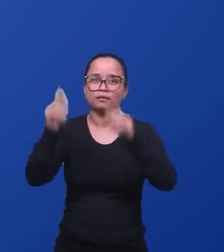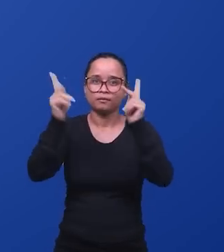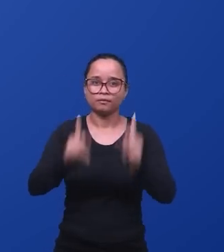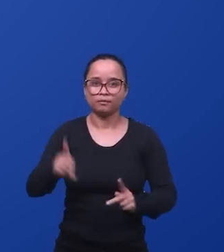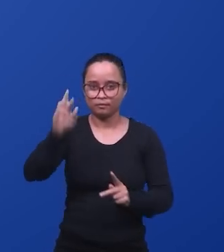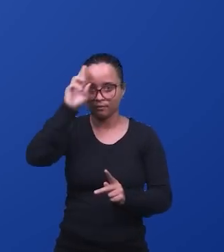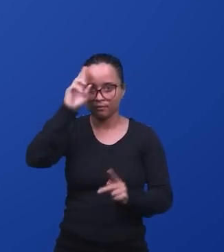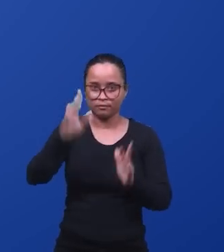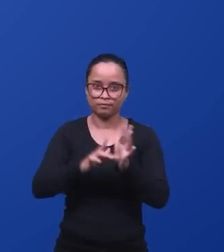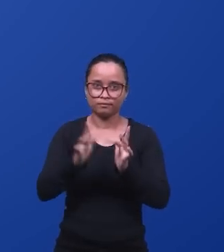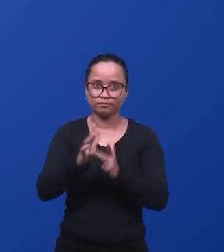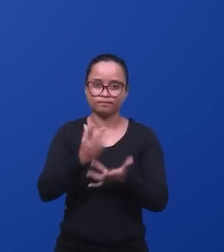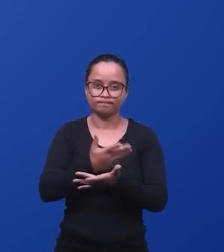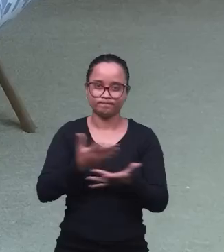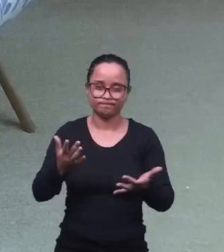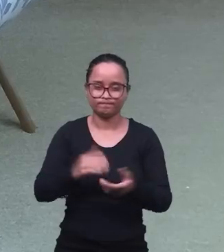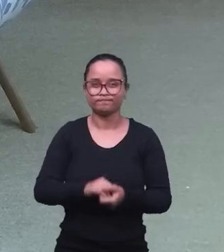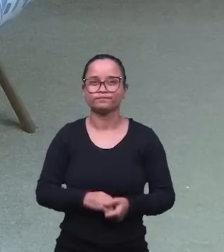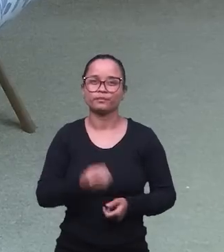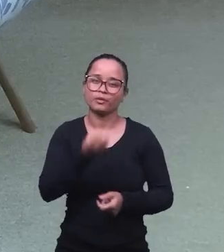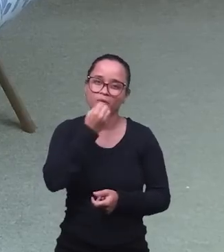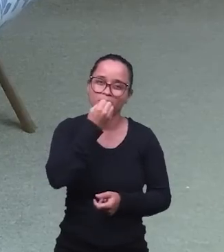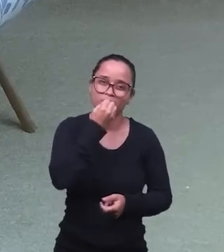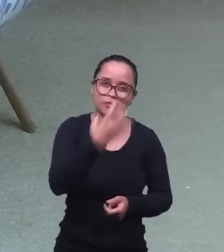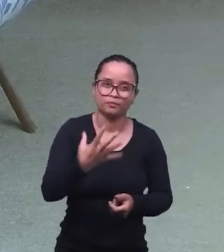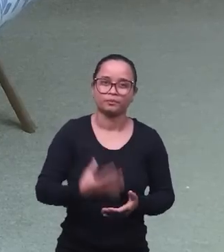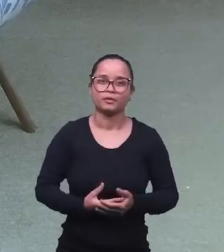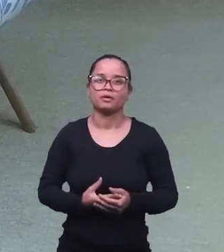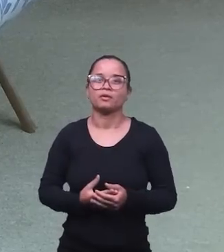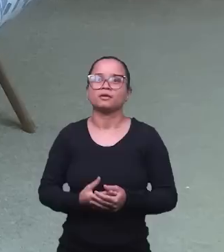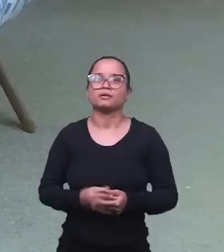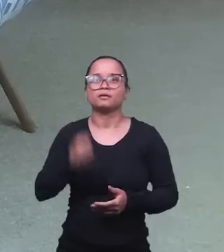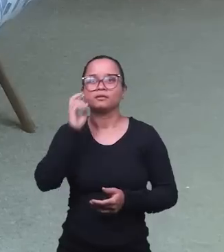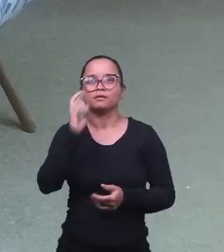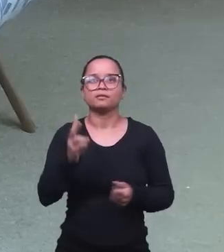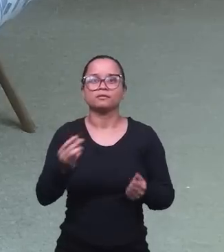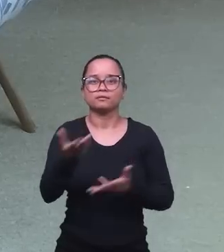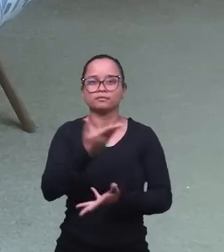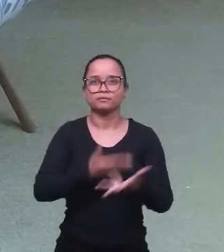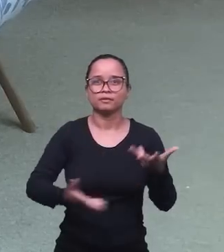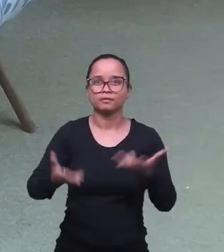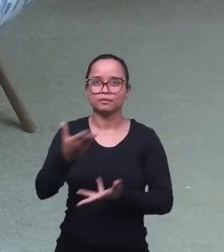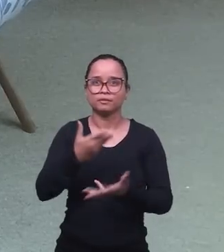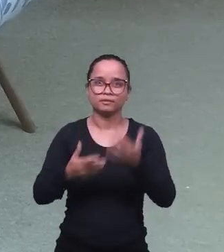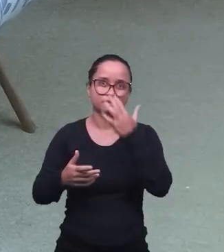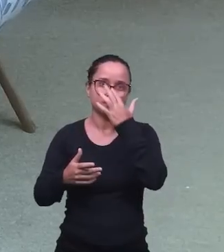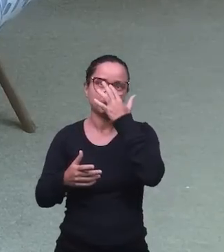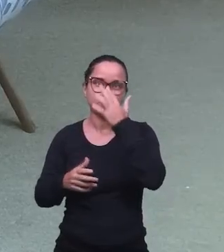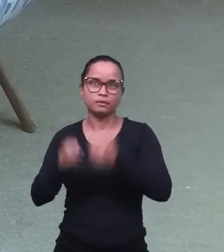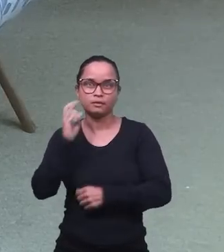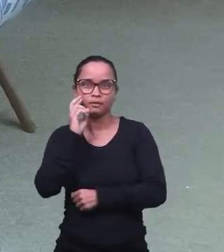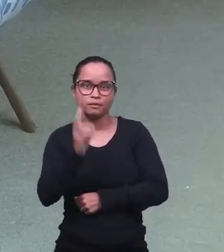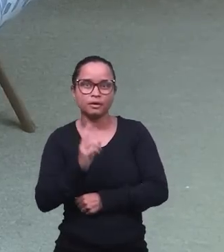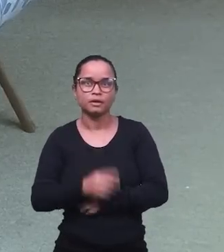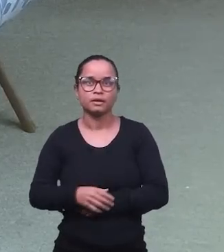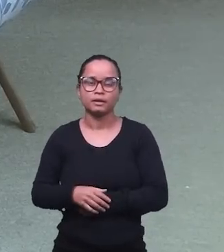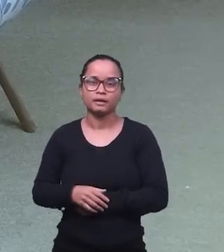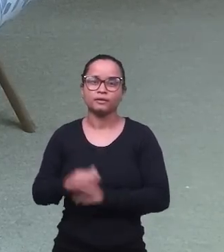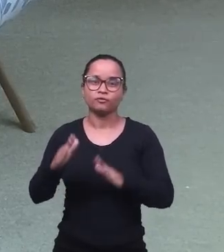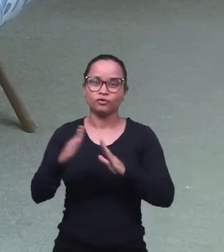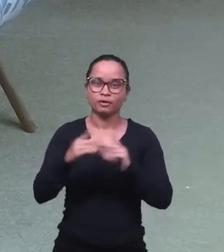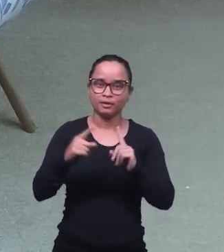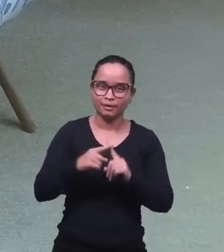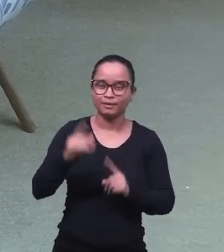A todos, a paz do Senhor Jesus. É muito bom, meus irmãos, quando nós vemos participações de irmãos de igrejas por onde nós já